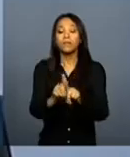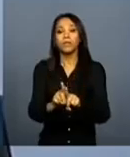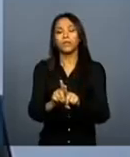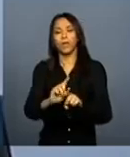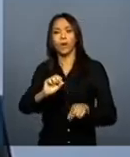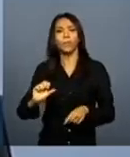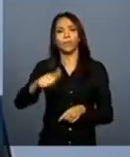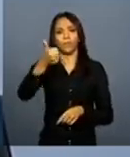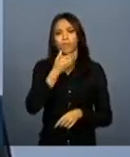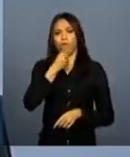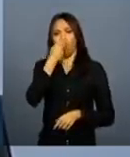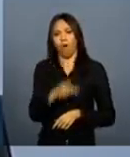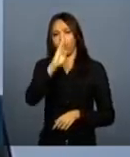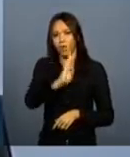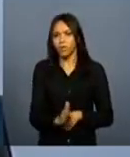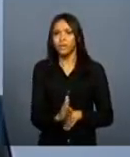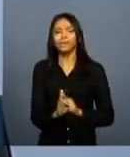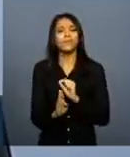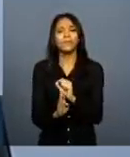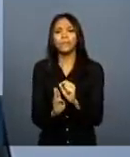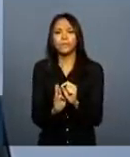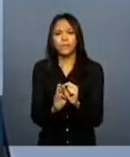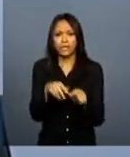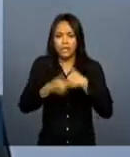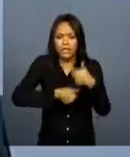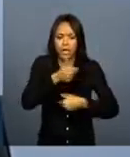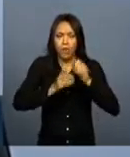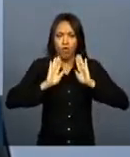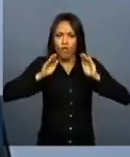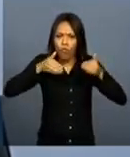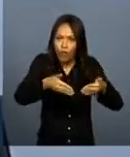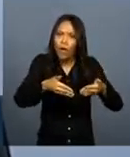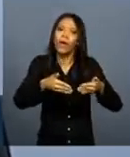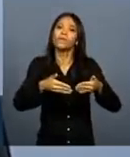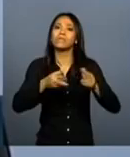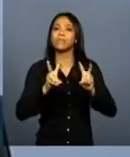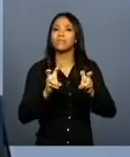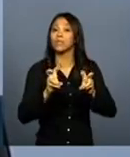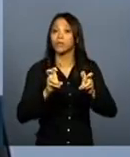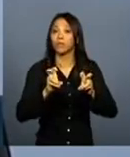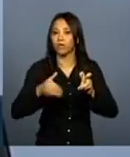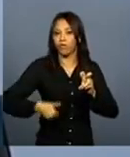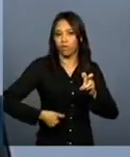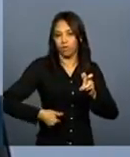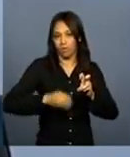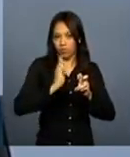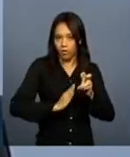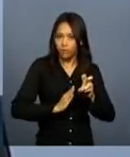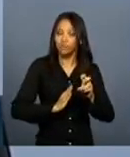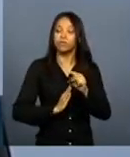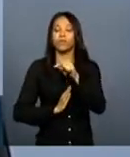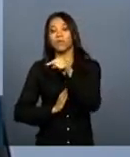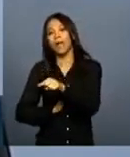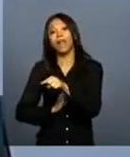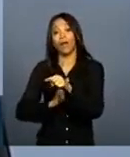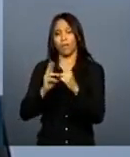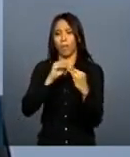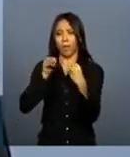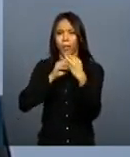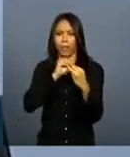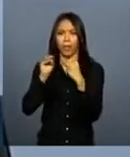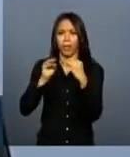homem no Brasil que tratou da agenda da fome. E ele, uma das coisas que foi discutida no debate, que é